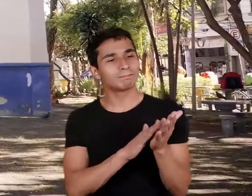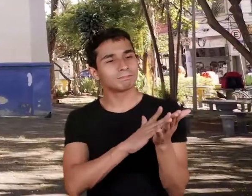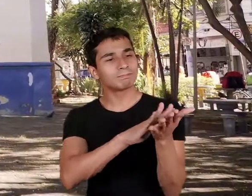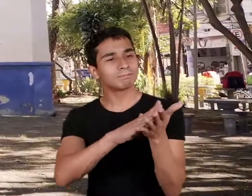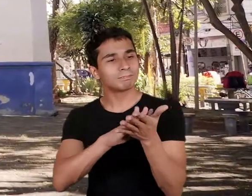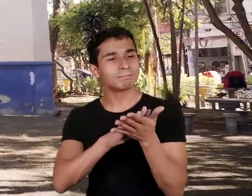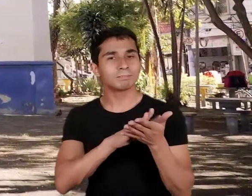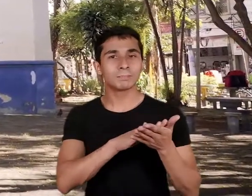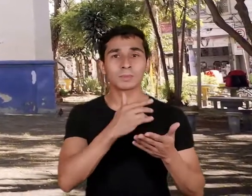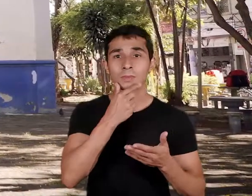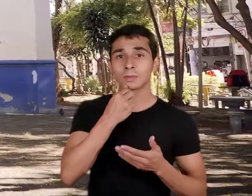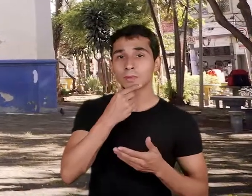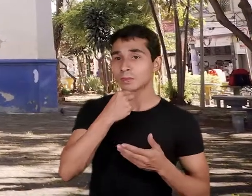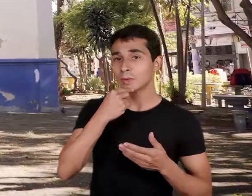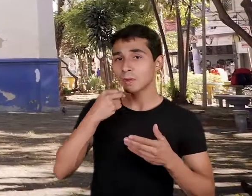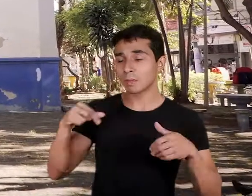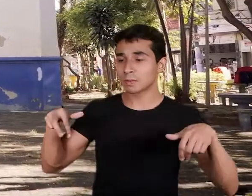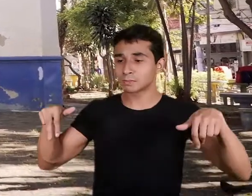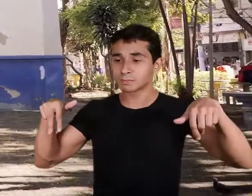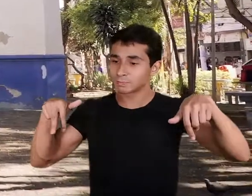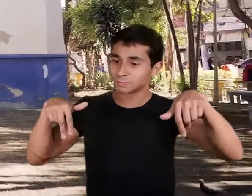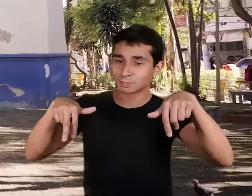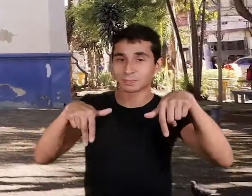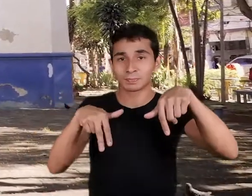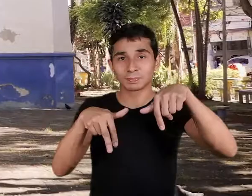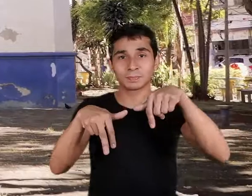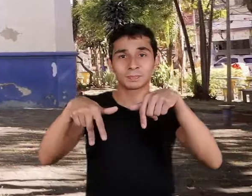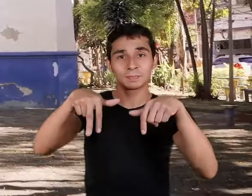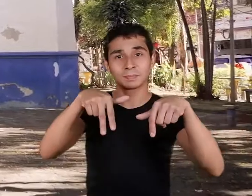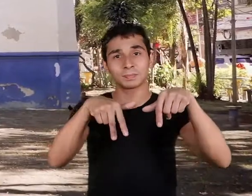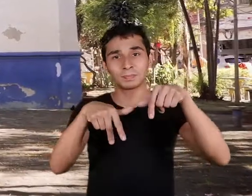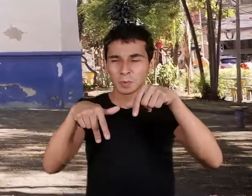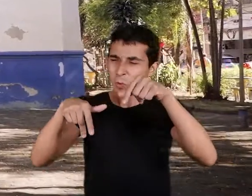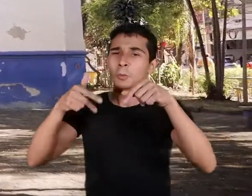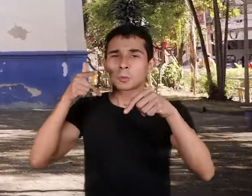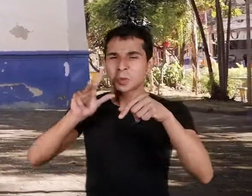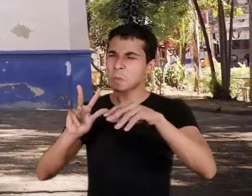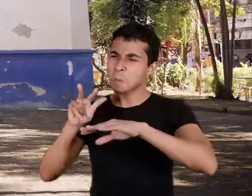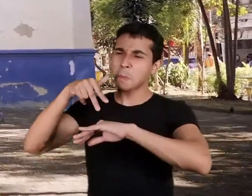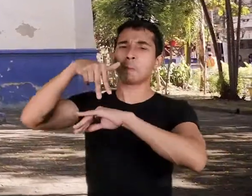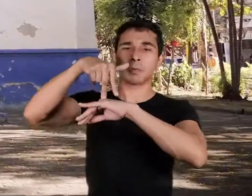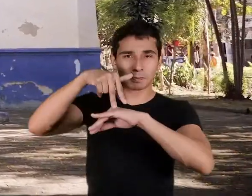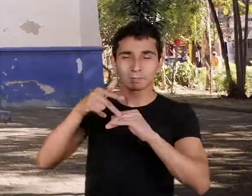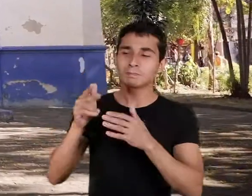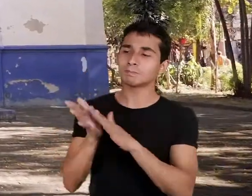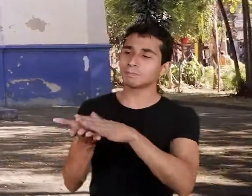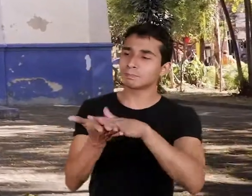Ele do mundo saiu do fundo e assim floriu.